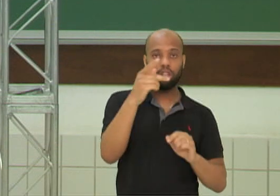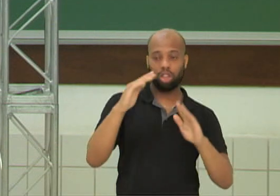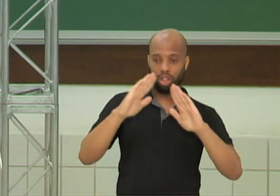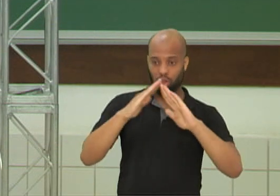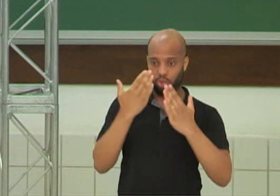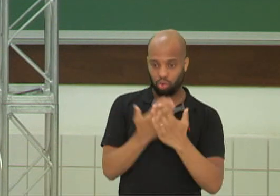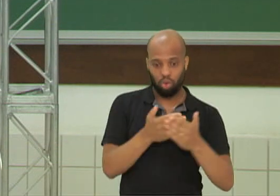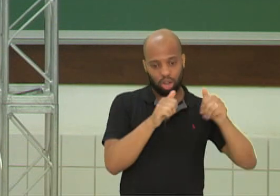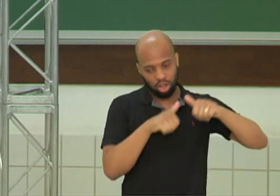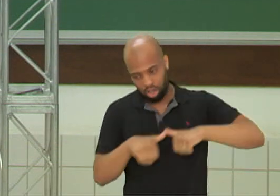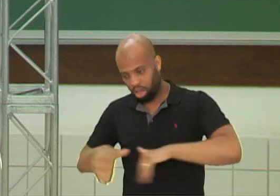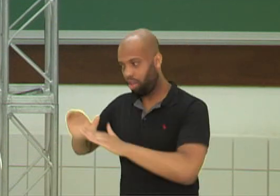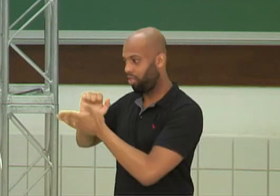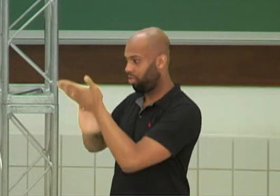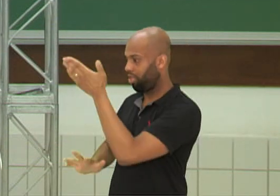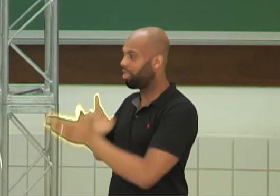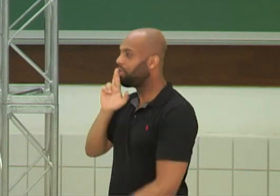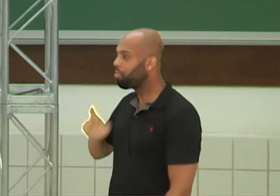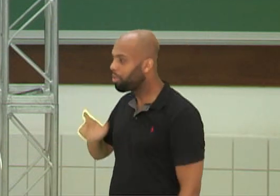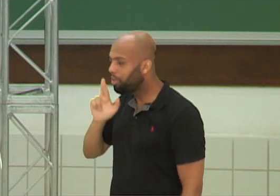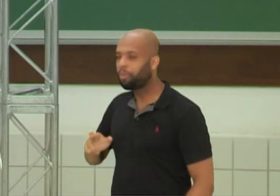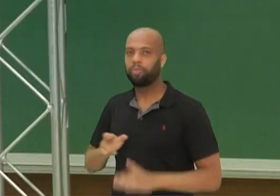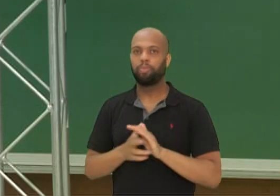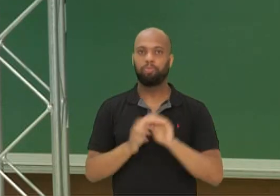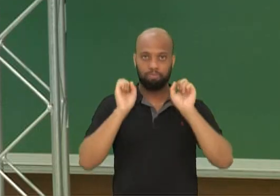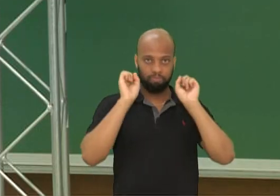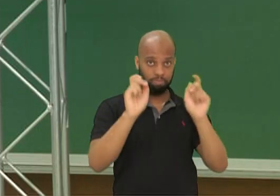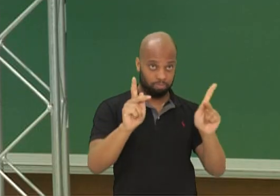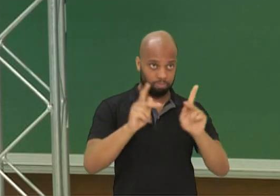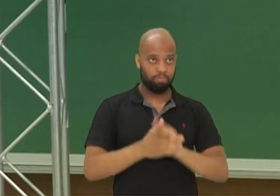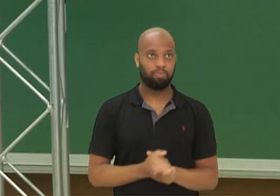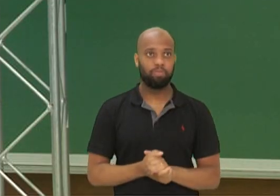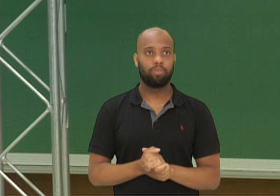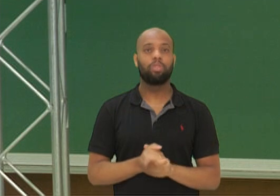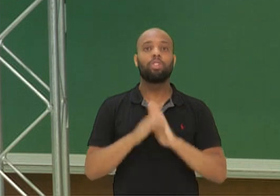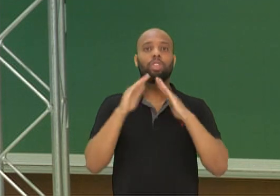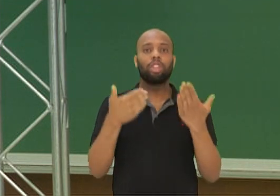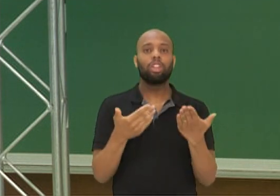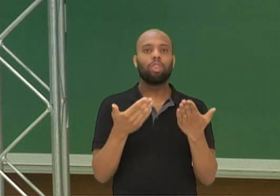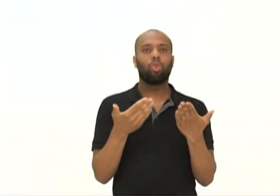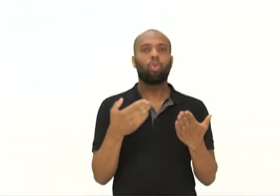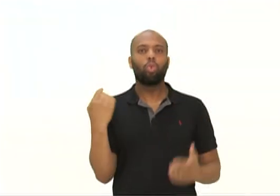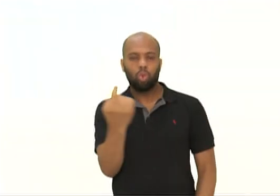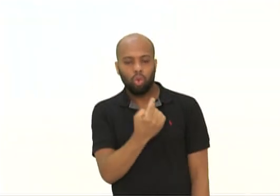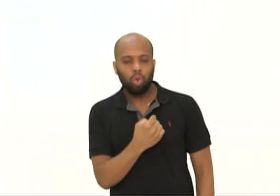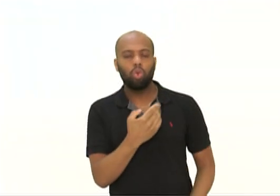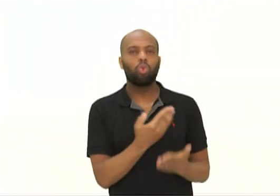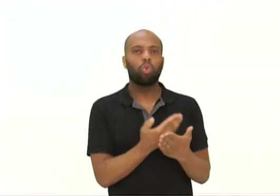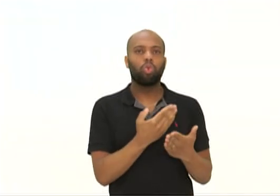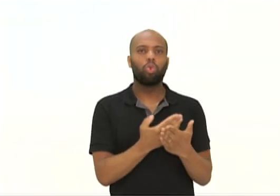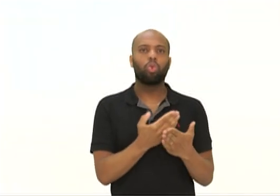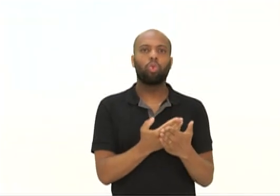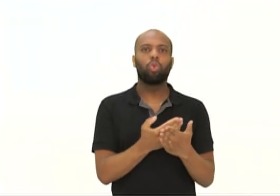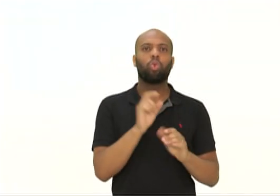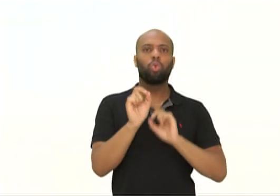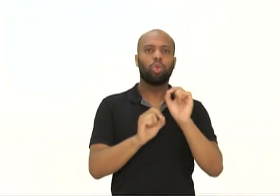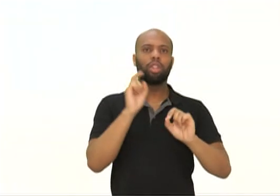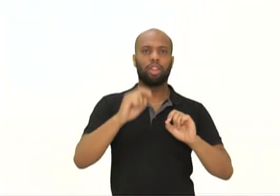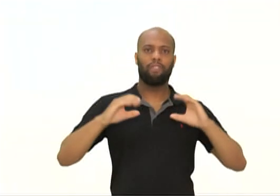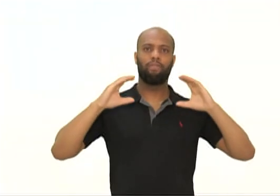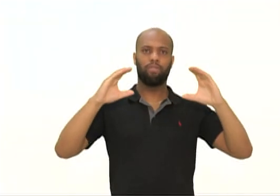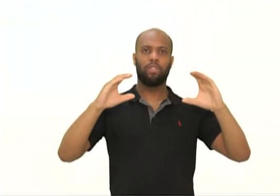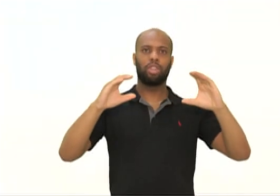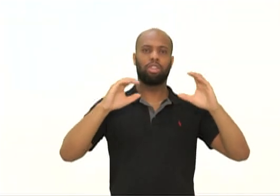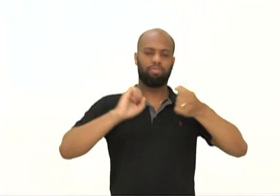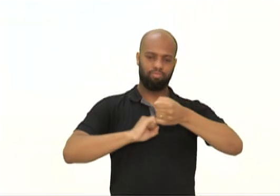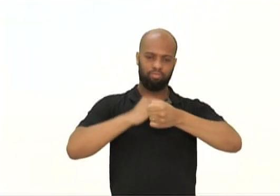para entregar essas atividades resolvidas. Ok? Então, nós falamos de função exponencial na aula anterior,